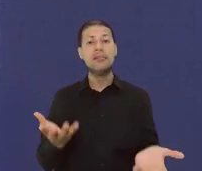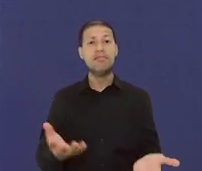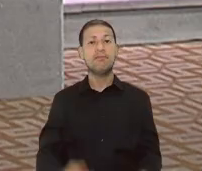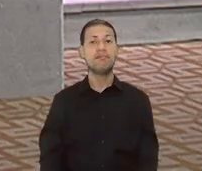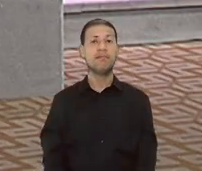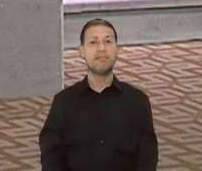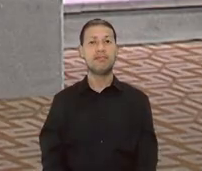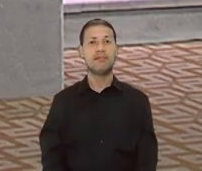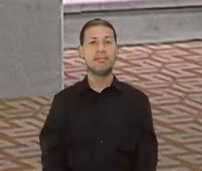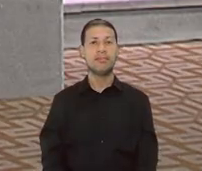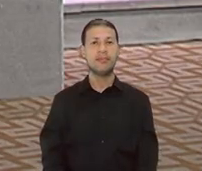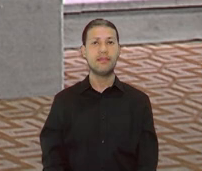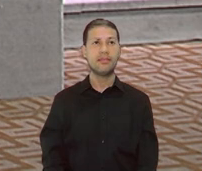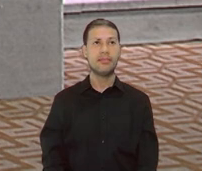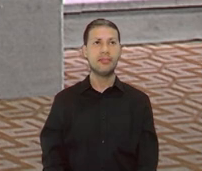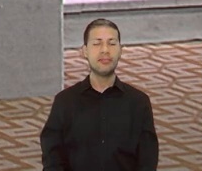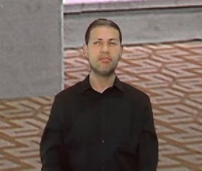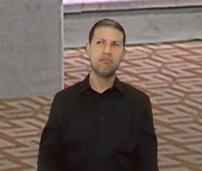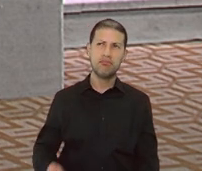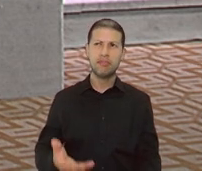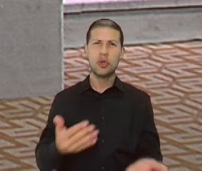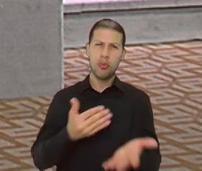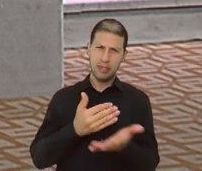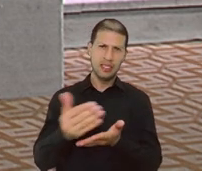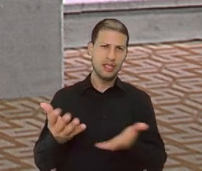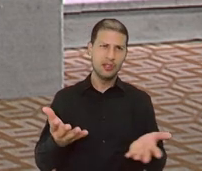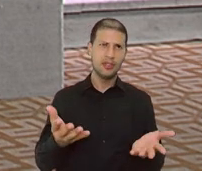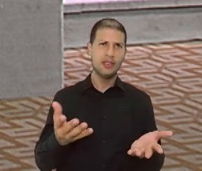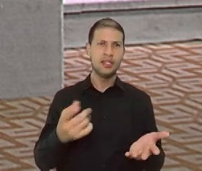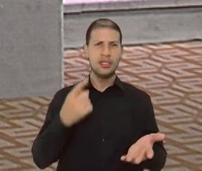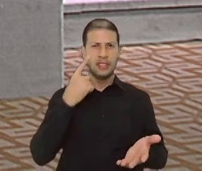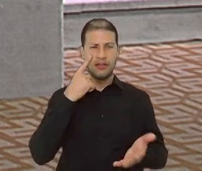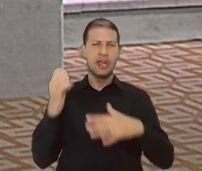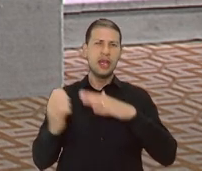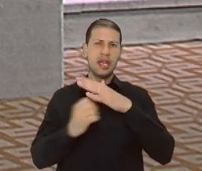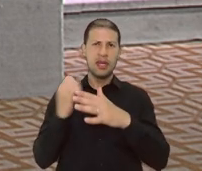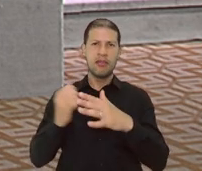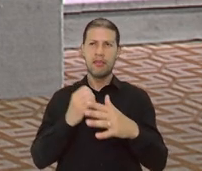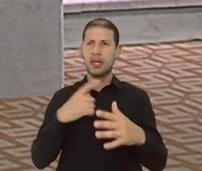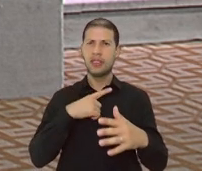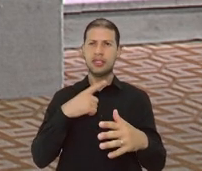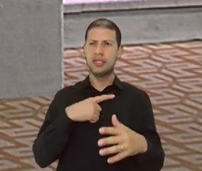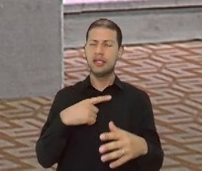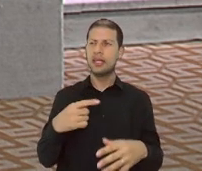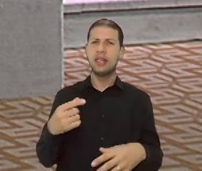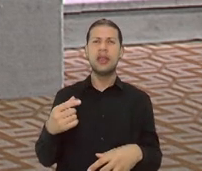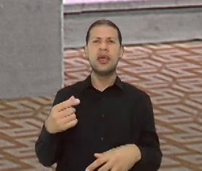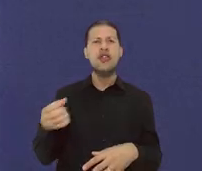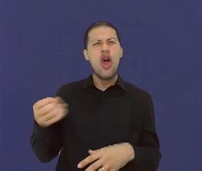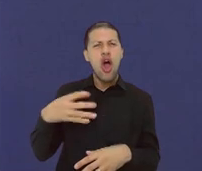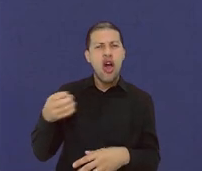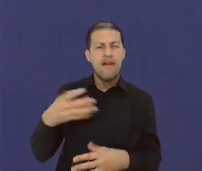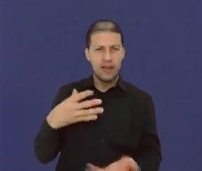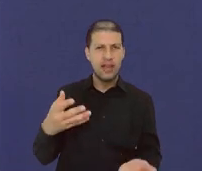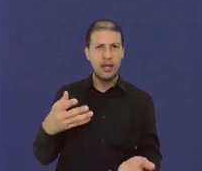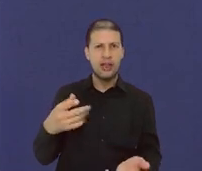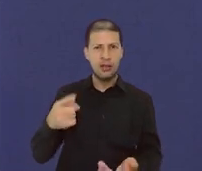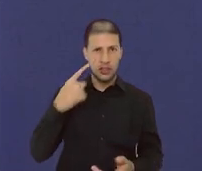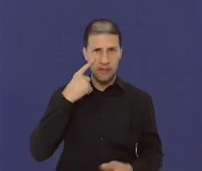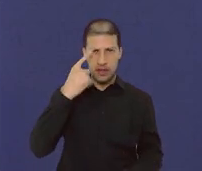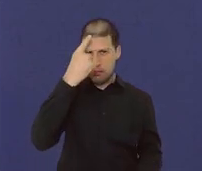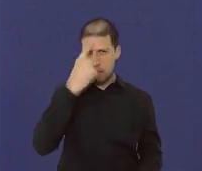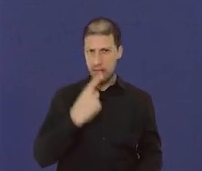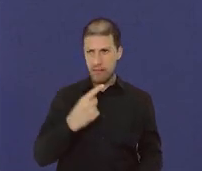dizendo entrando na começando né quando você pega as companhias mais você tem visto o perfil dos